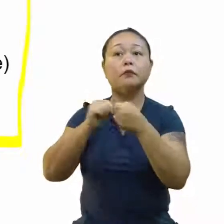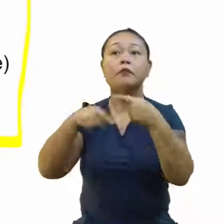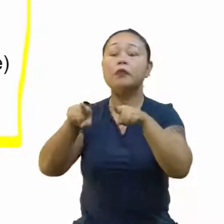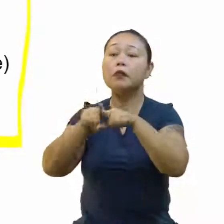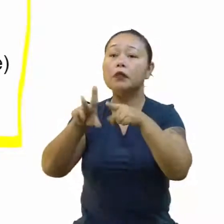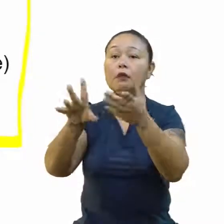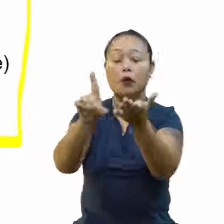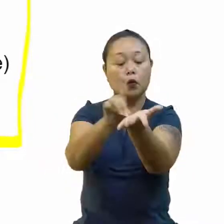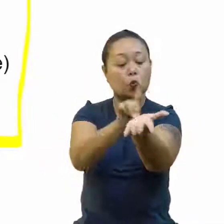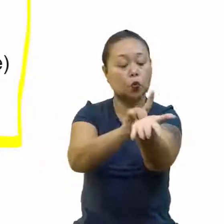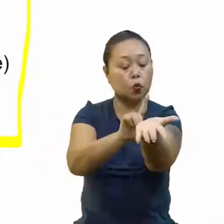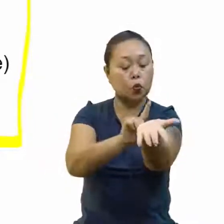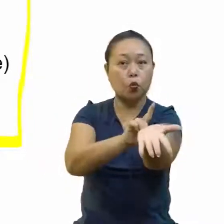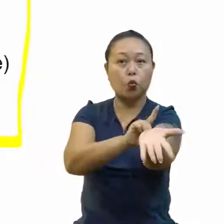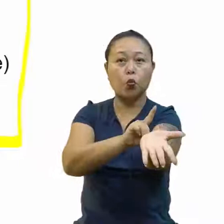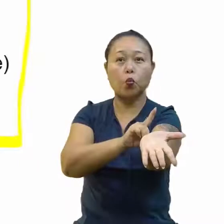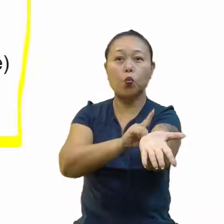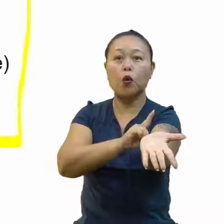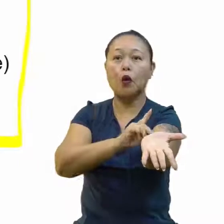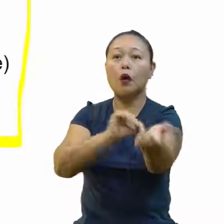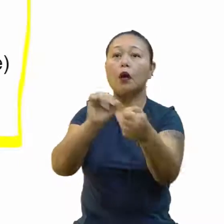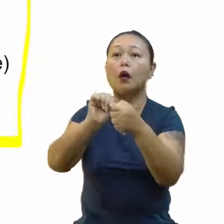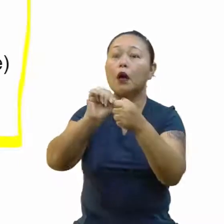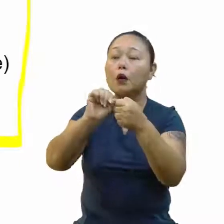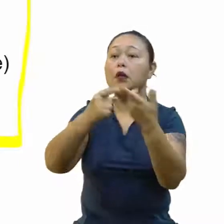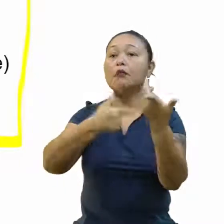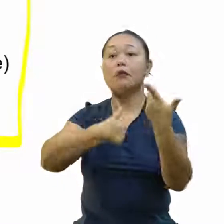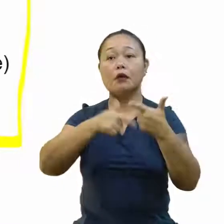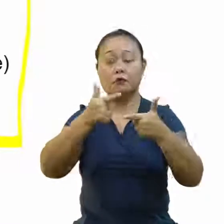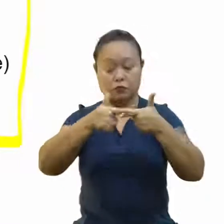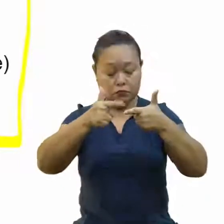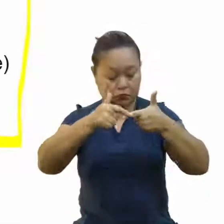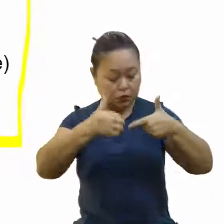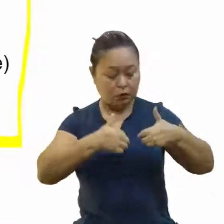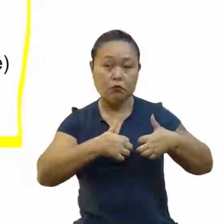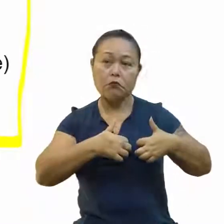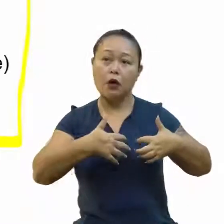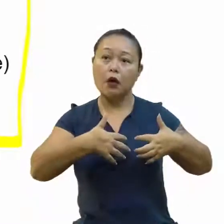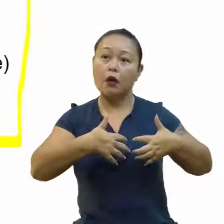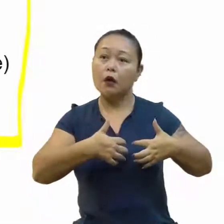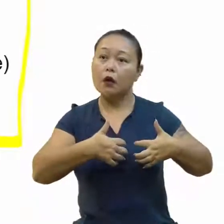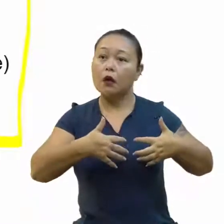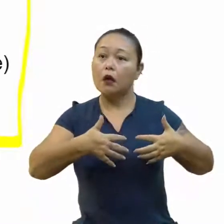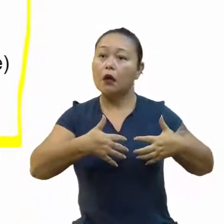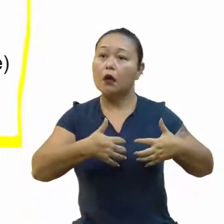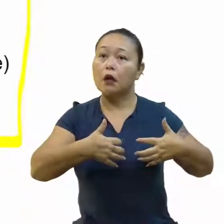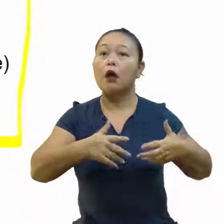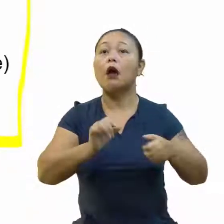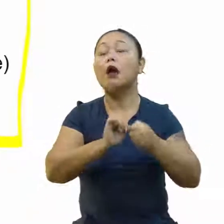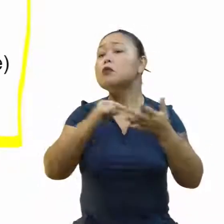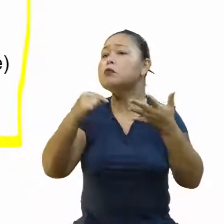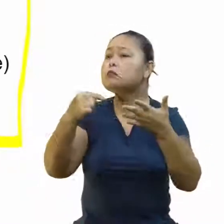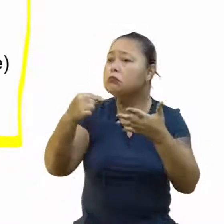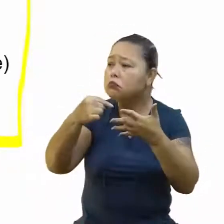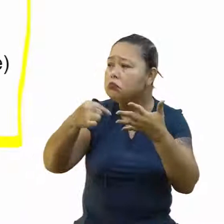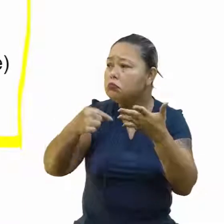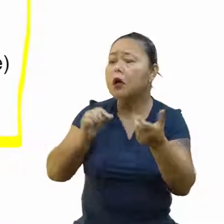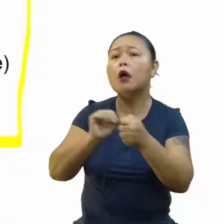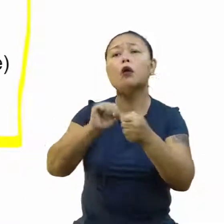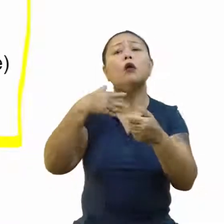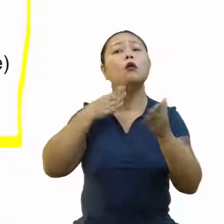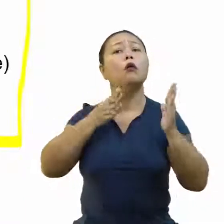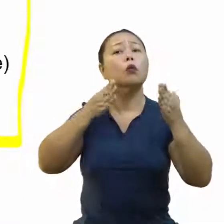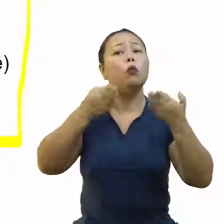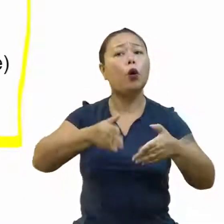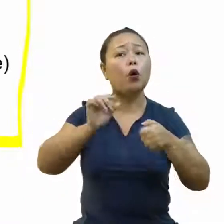diabetes, a doença arterial coronariana, que são tudo complicações da obesidade. Então, percebam que não